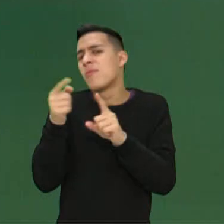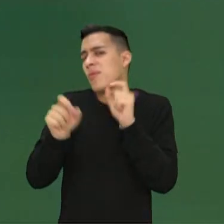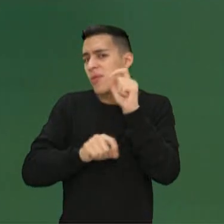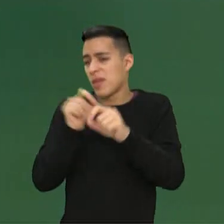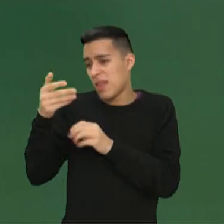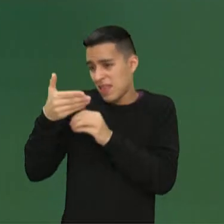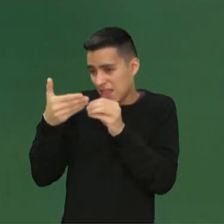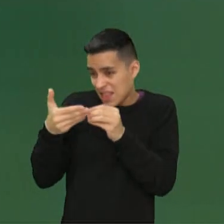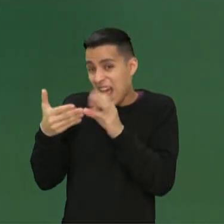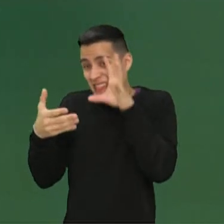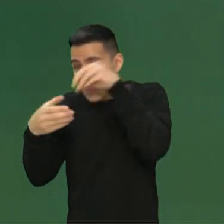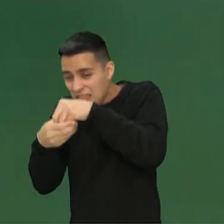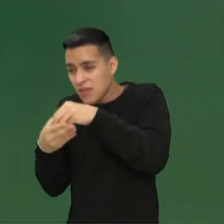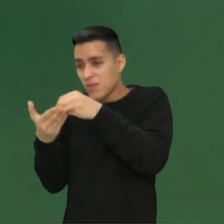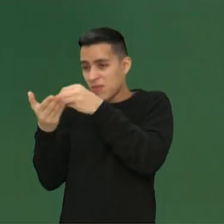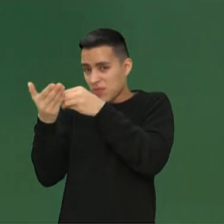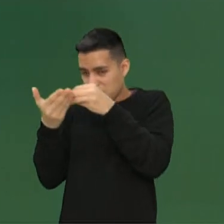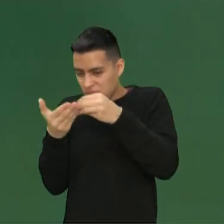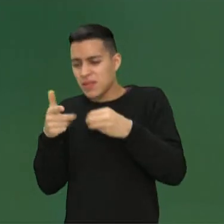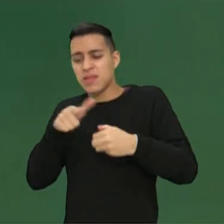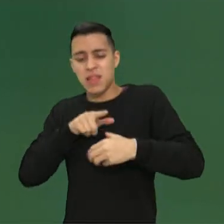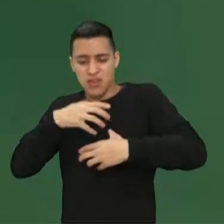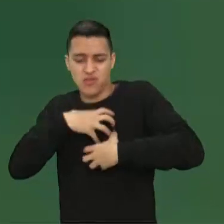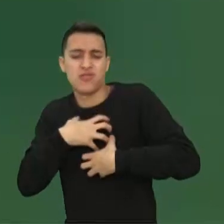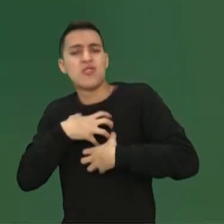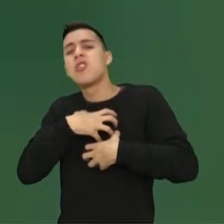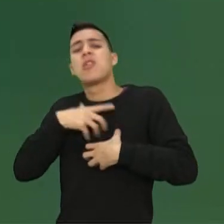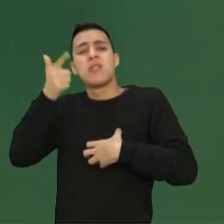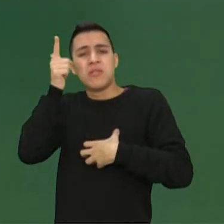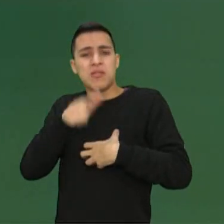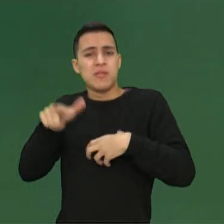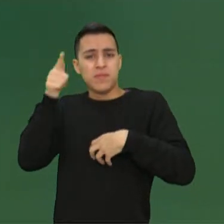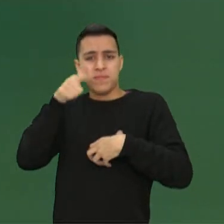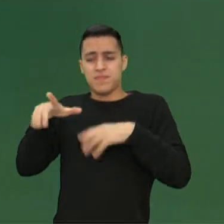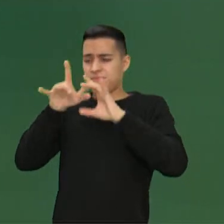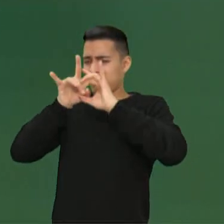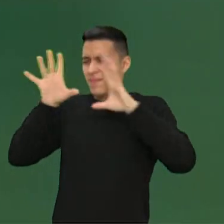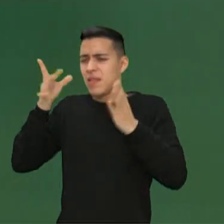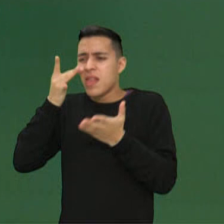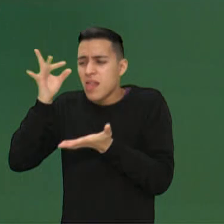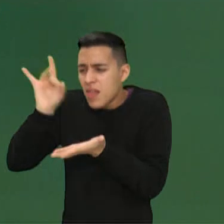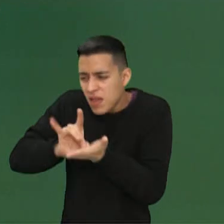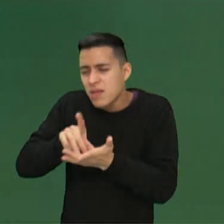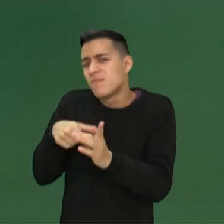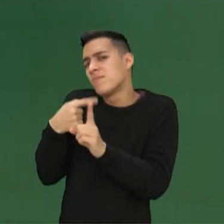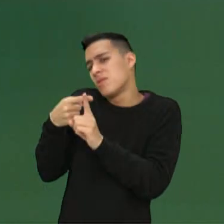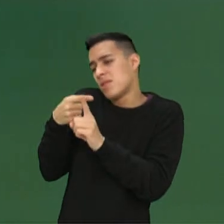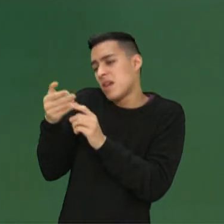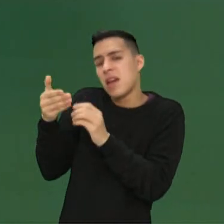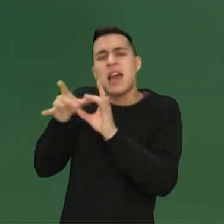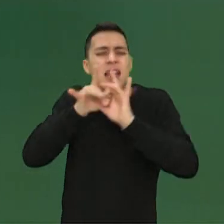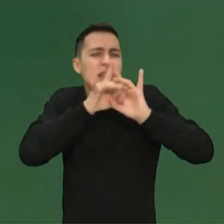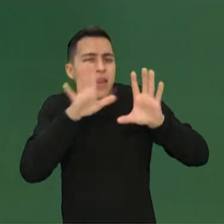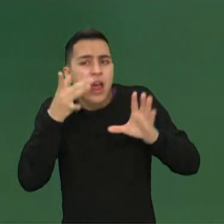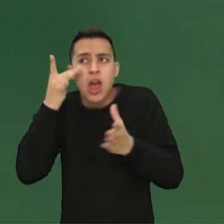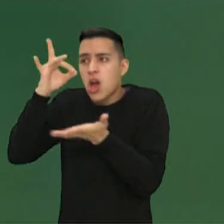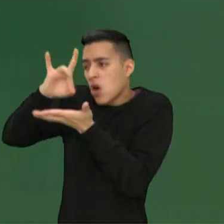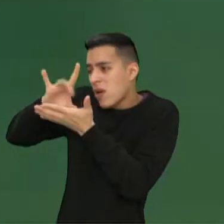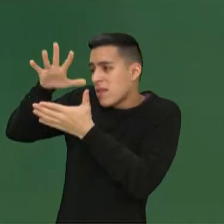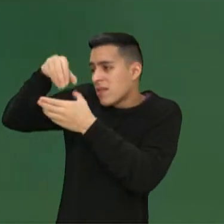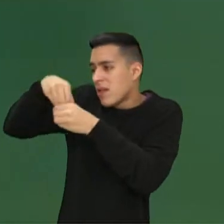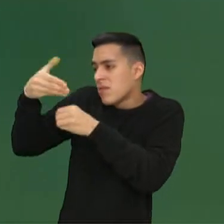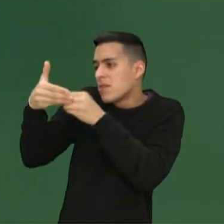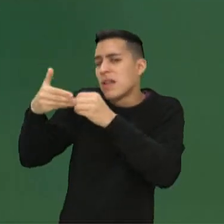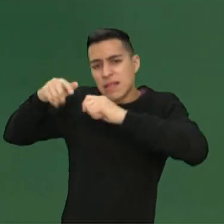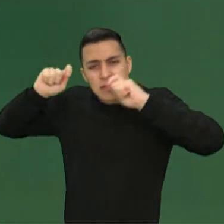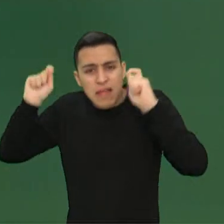e no Estado, né, nós temos a condição para a liberdade em sua realidade concreta? Por que a liberdade concreta só é possível no